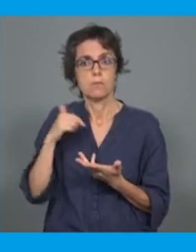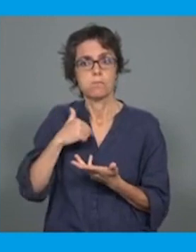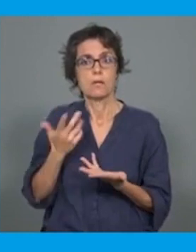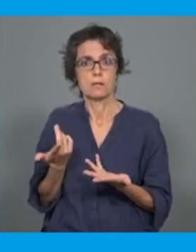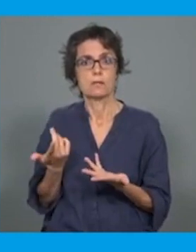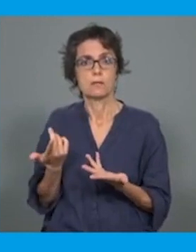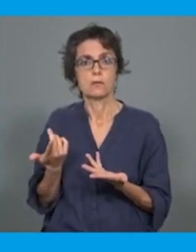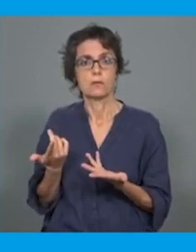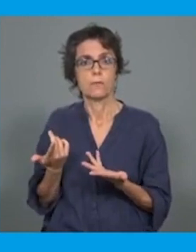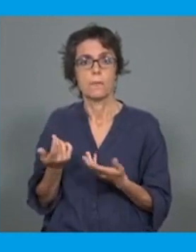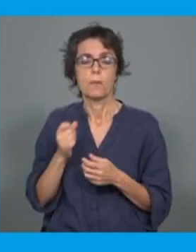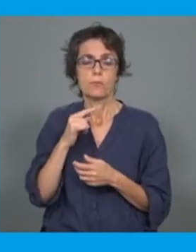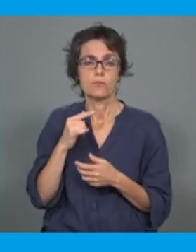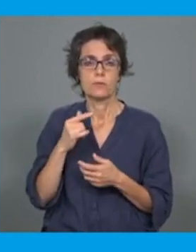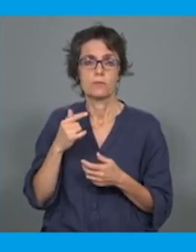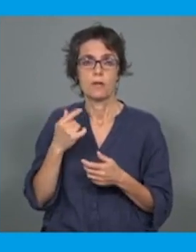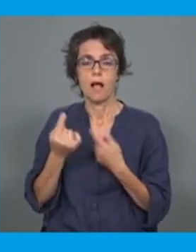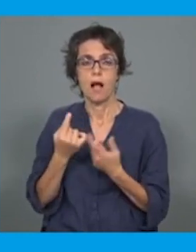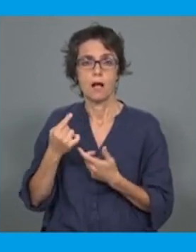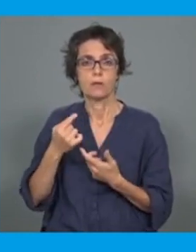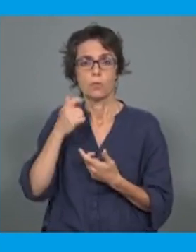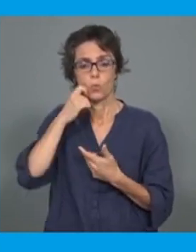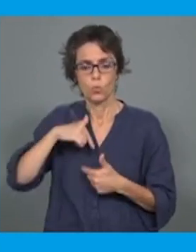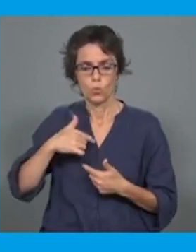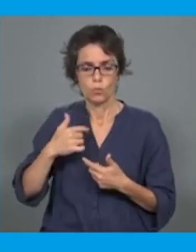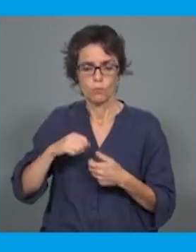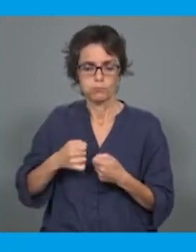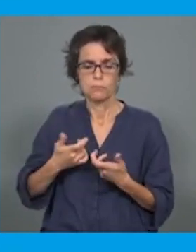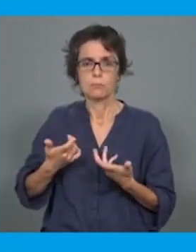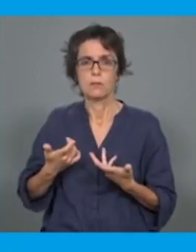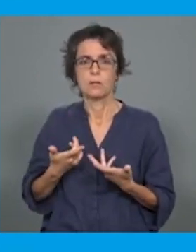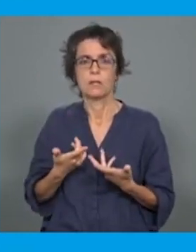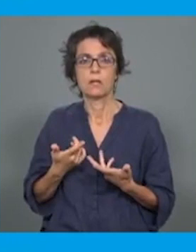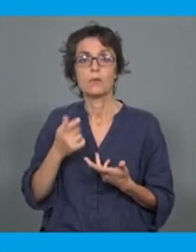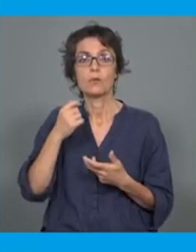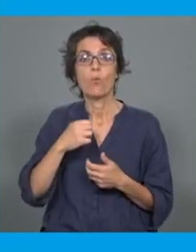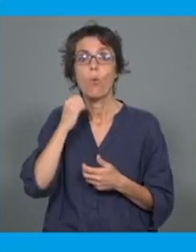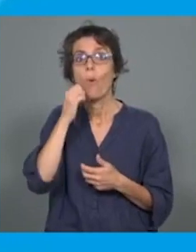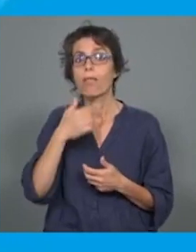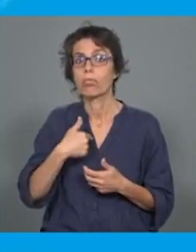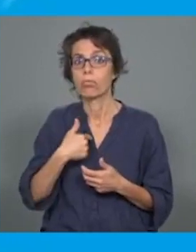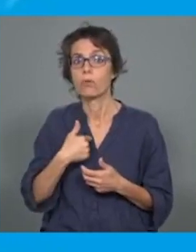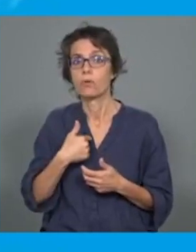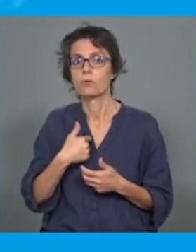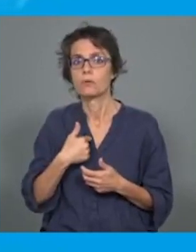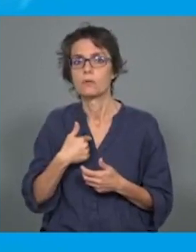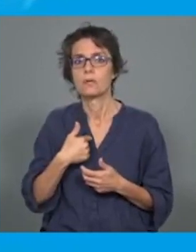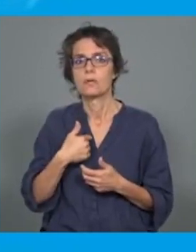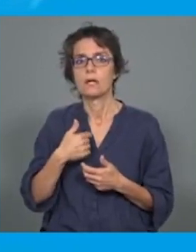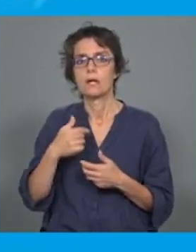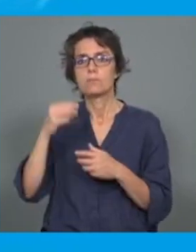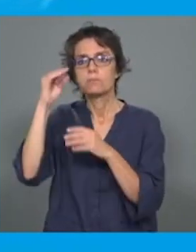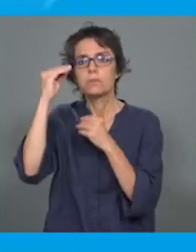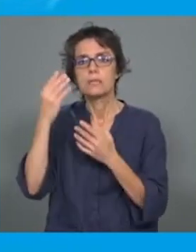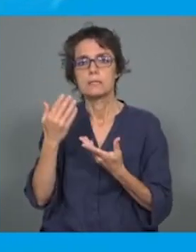situação de ruptura ou não do próprio corpo. E, portanto, a dor tem este sentido também pedagógico para